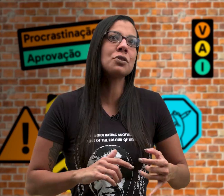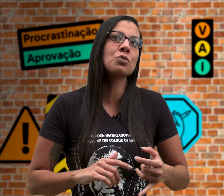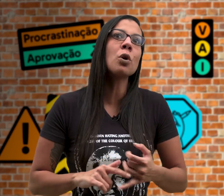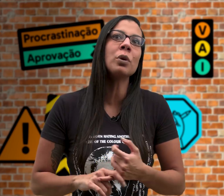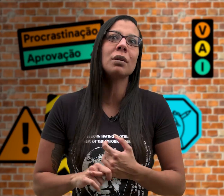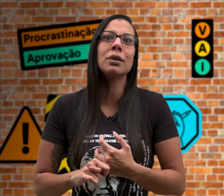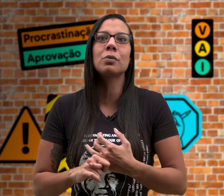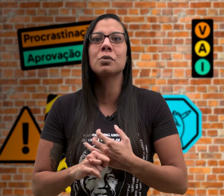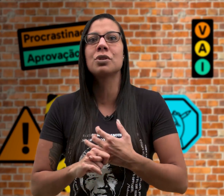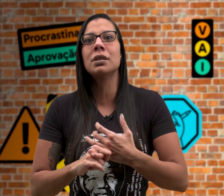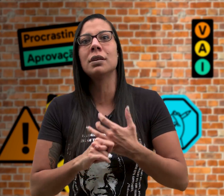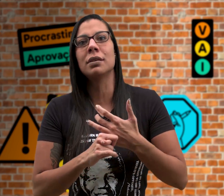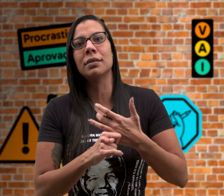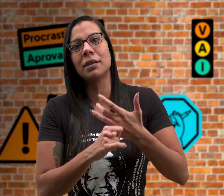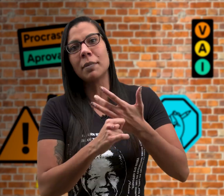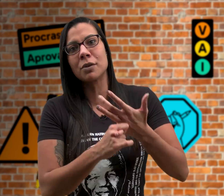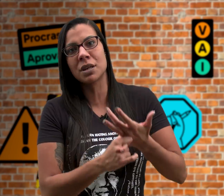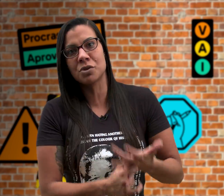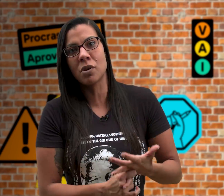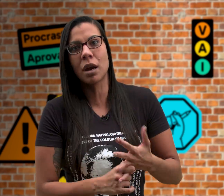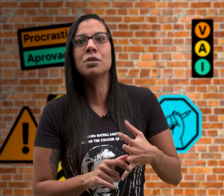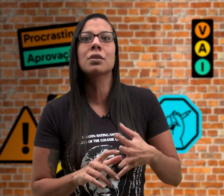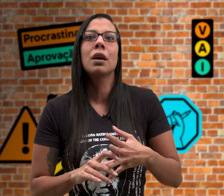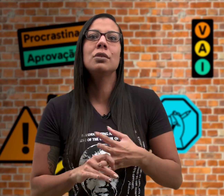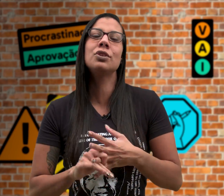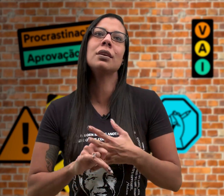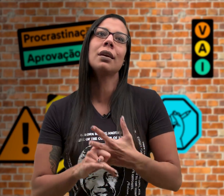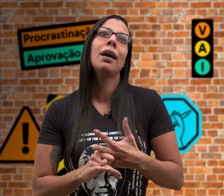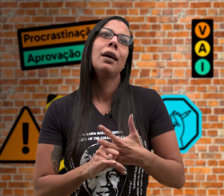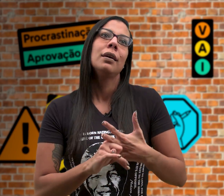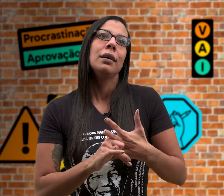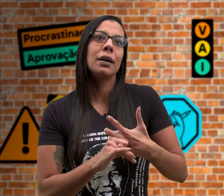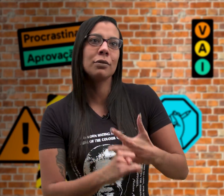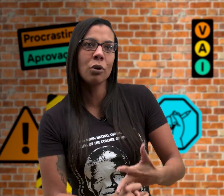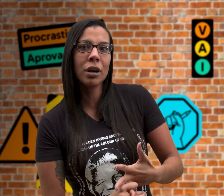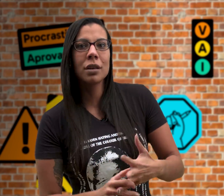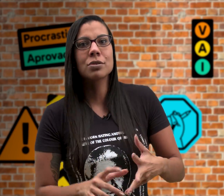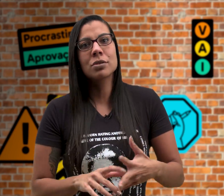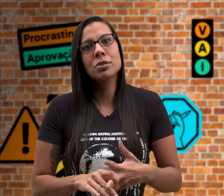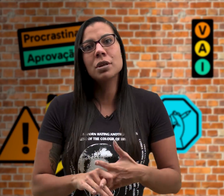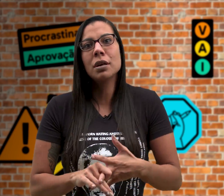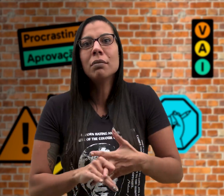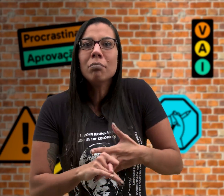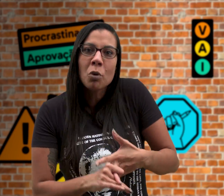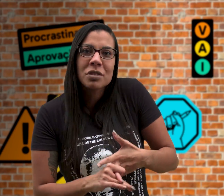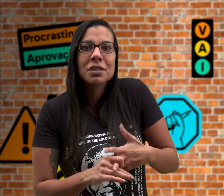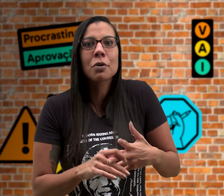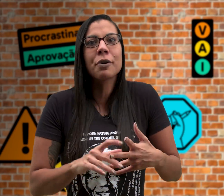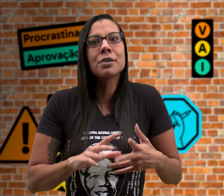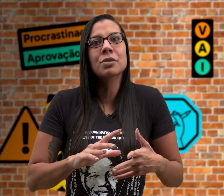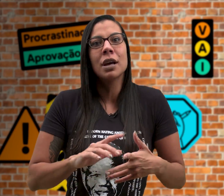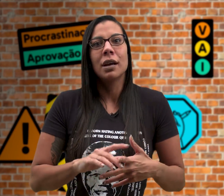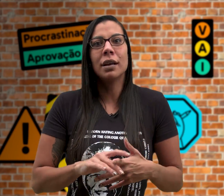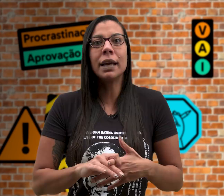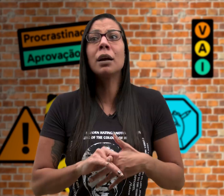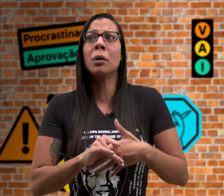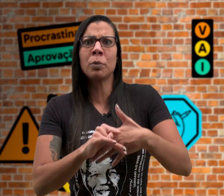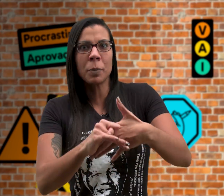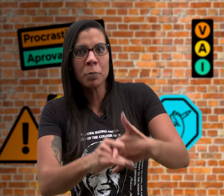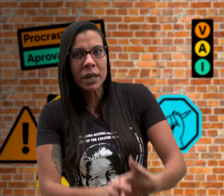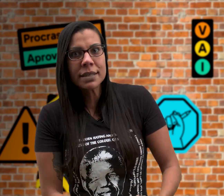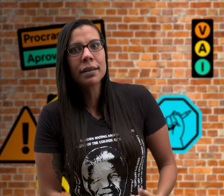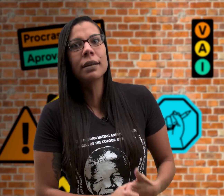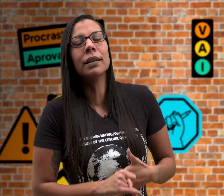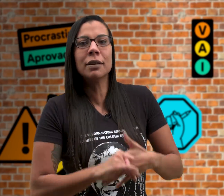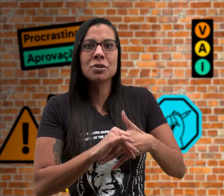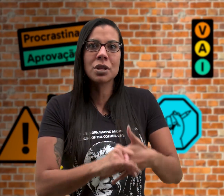Unidos. Sejam de comportamento de determinadas regiões, de atores, de músicos, né, a